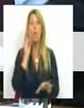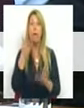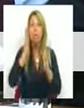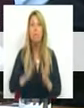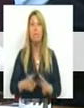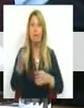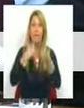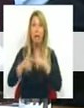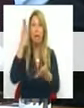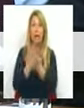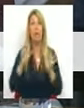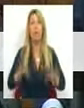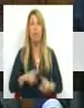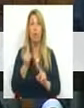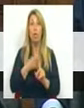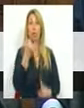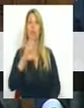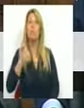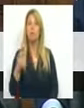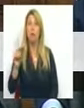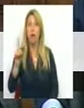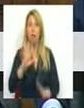até a final de 2015? Não, o plano avançou.